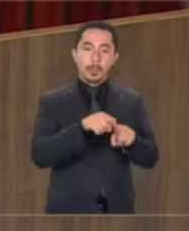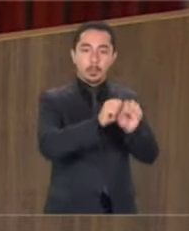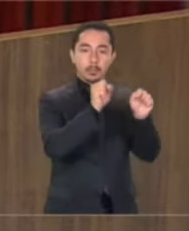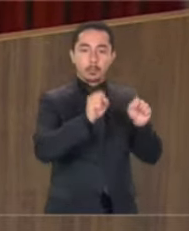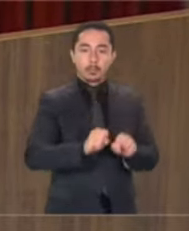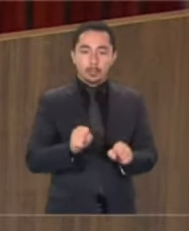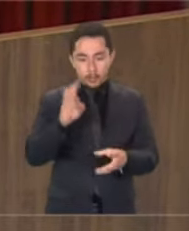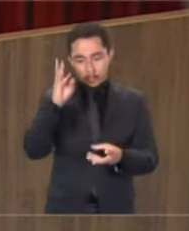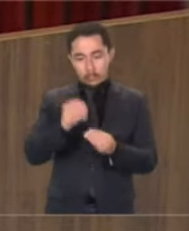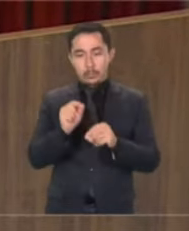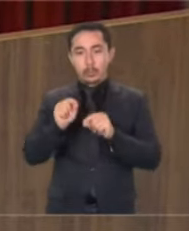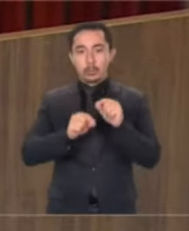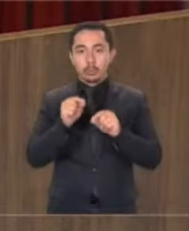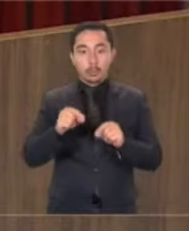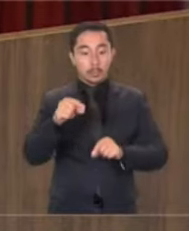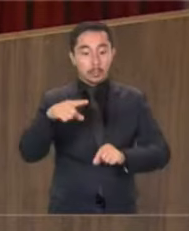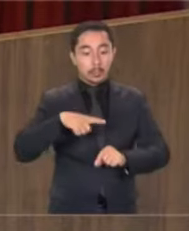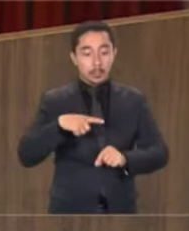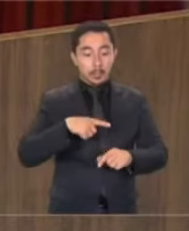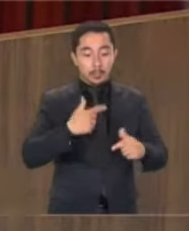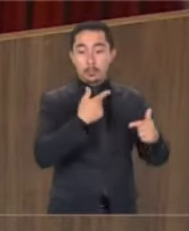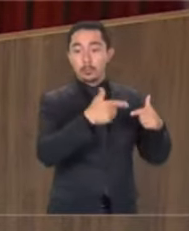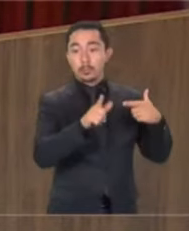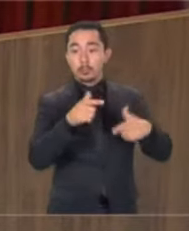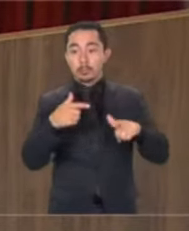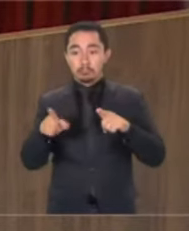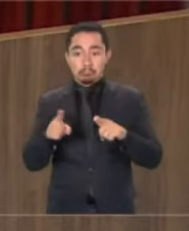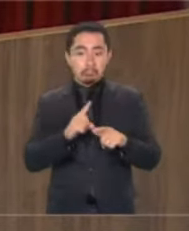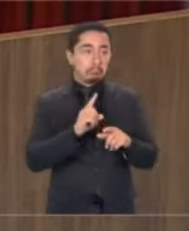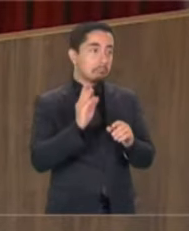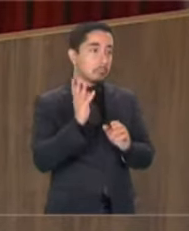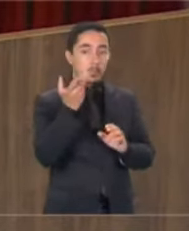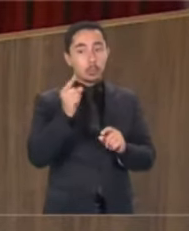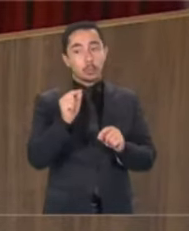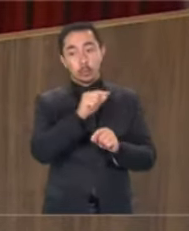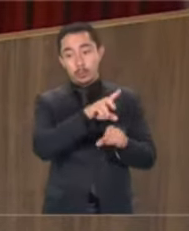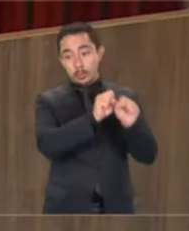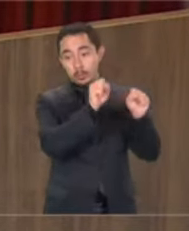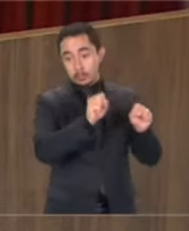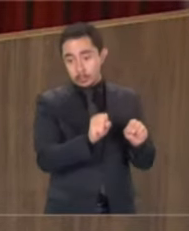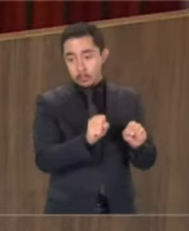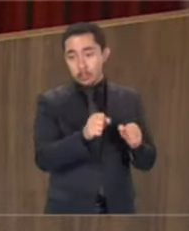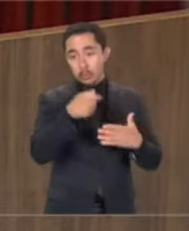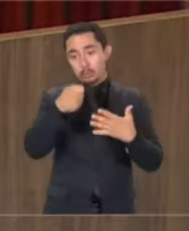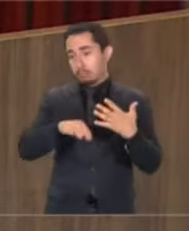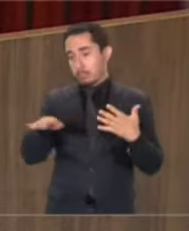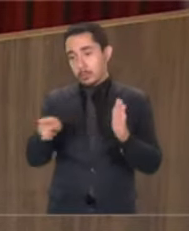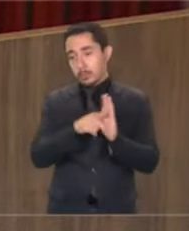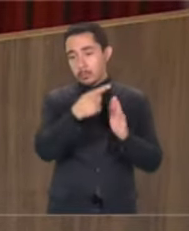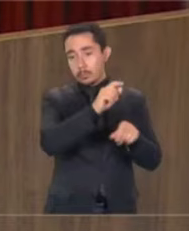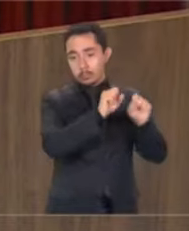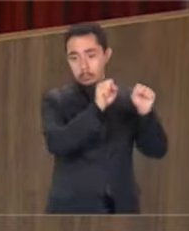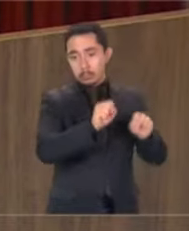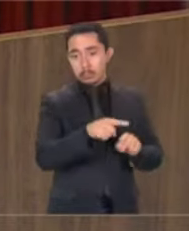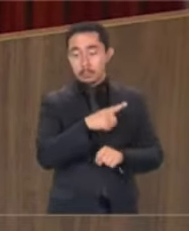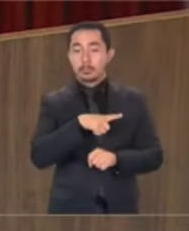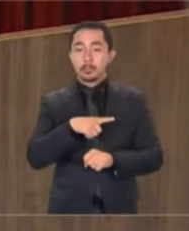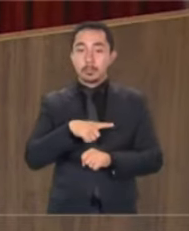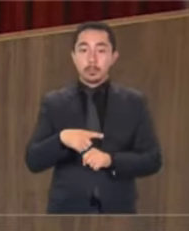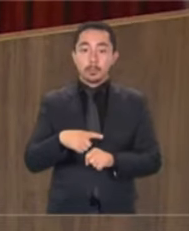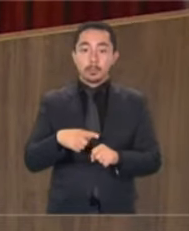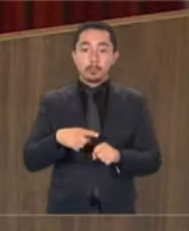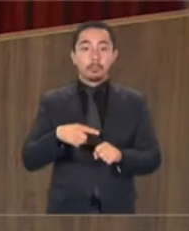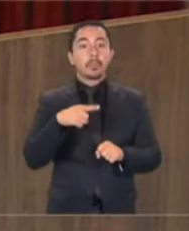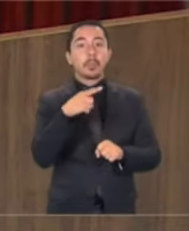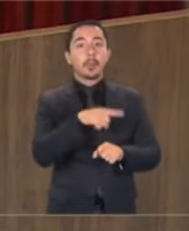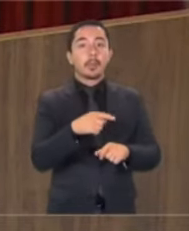das circunstâncias fixadas por esta Corte, pela jurisprudência desta Corte, como suficientes